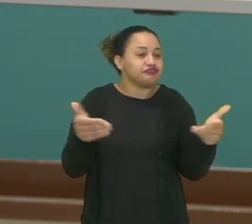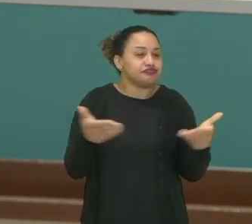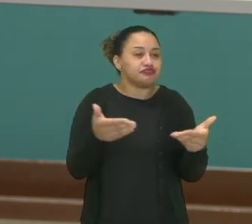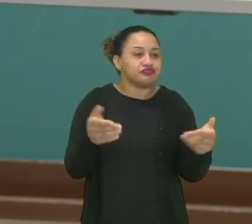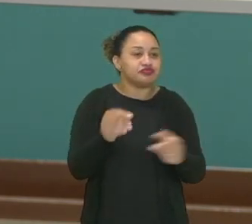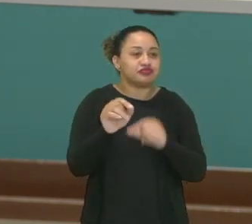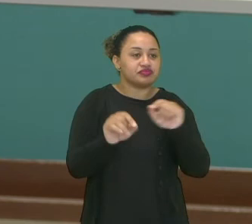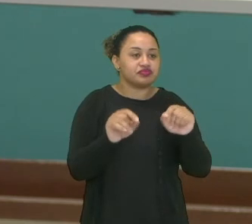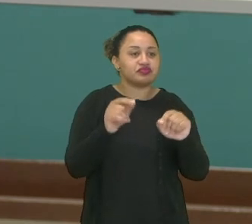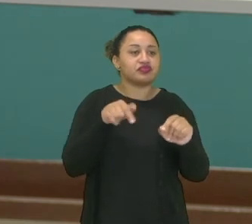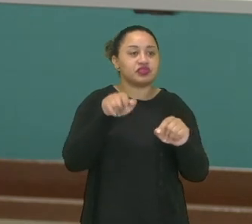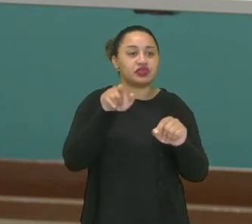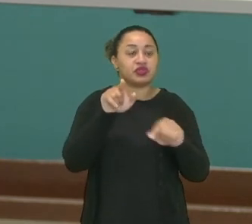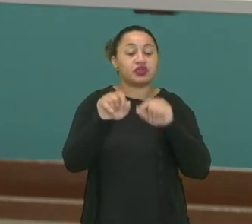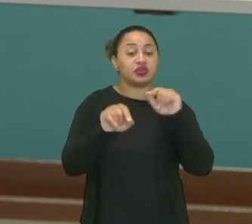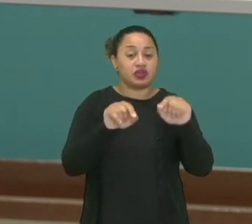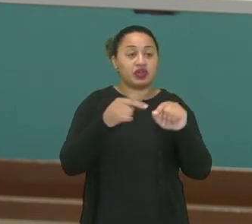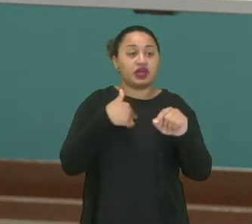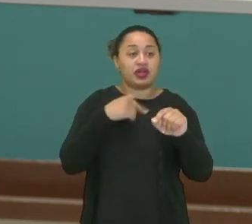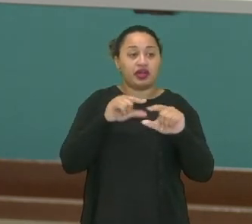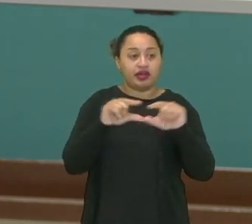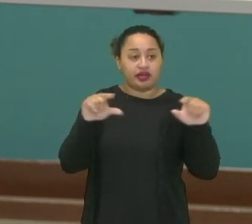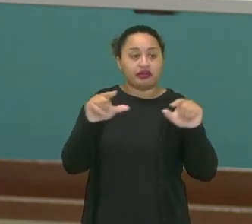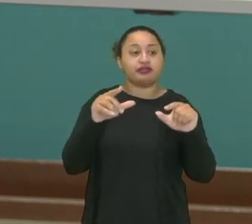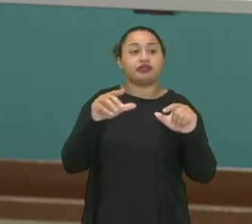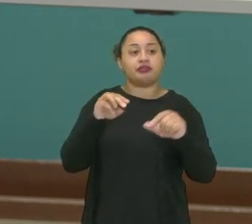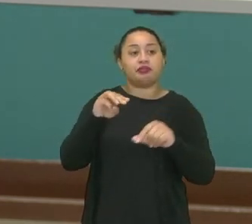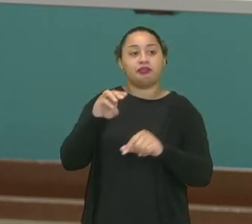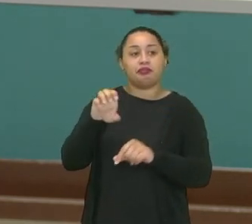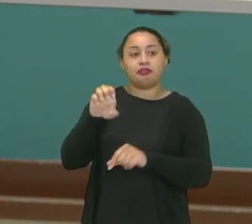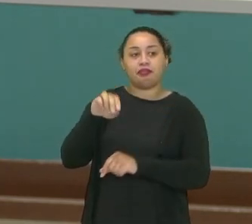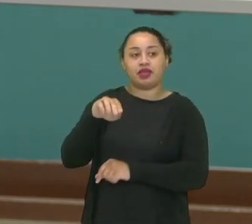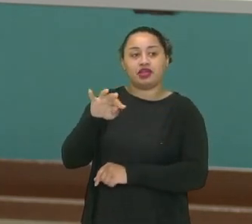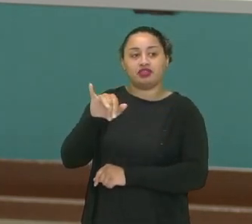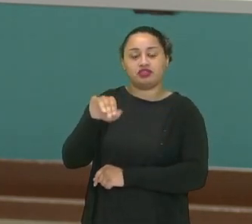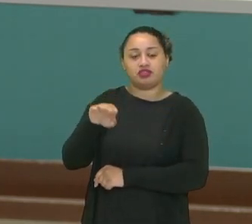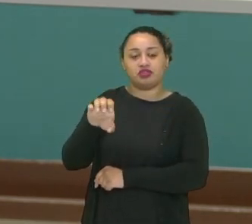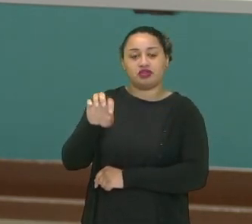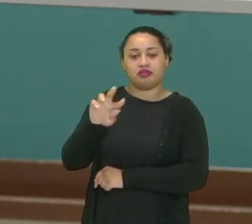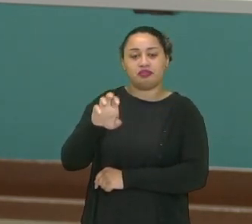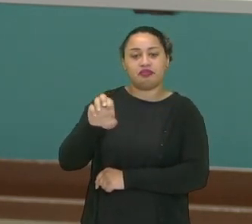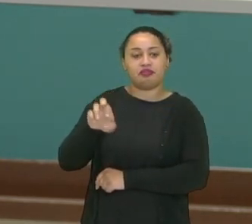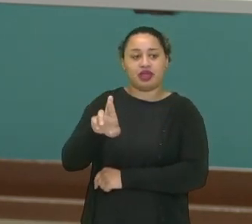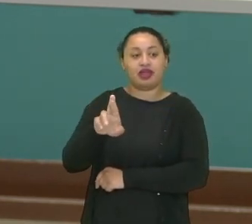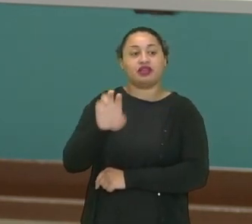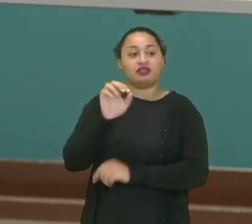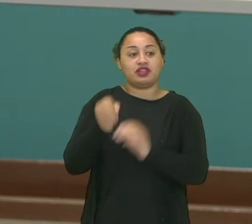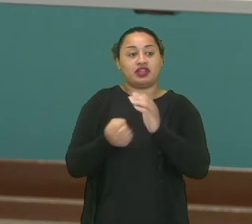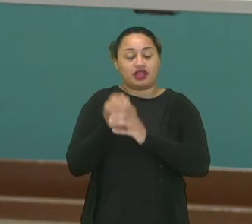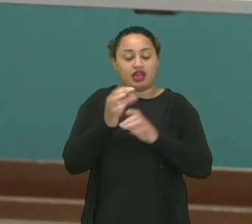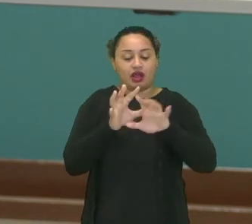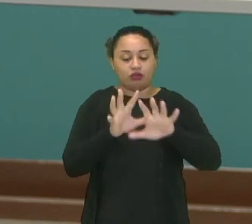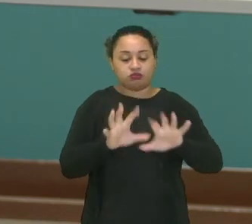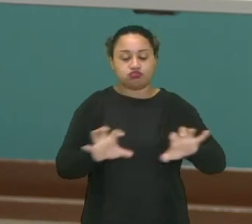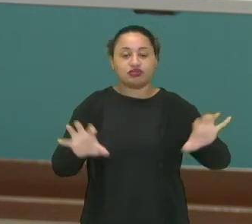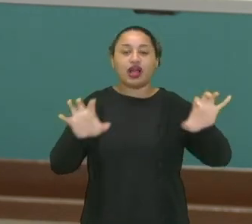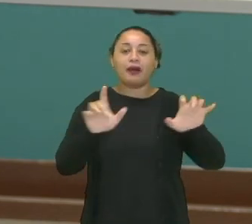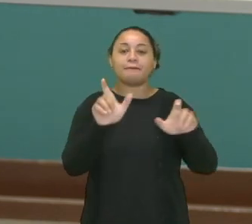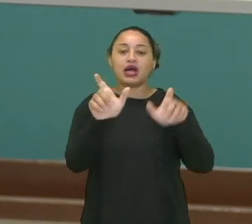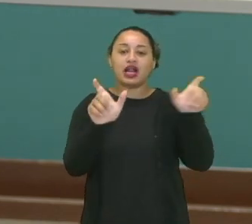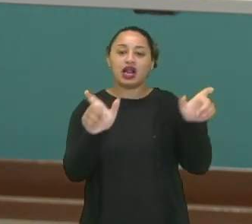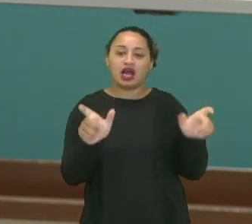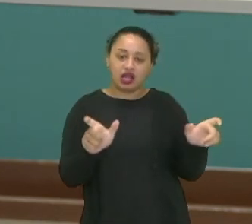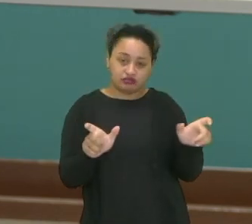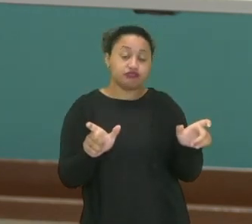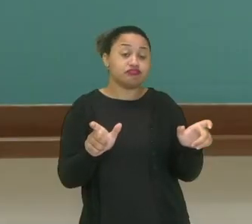vai acessar o mentimeter.com e criar uma nuvem de palavras coletivamente que responda